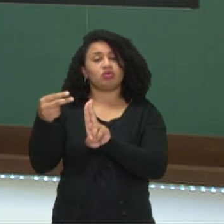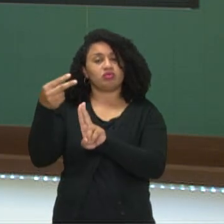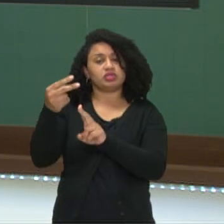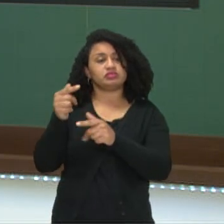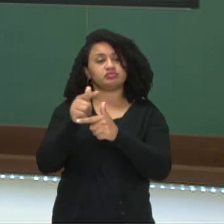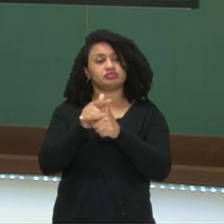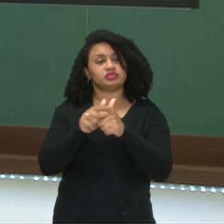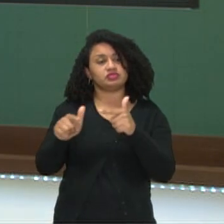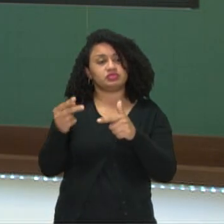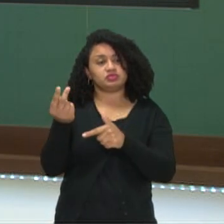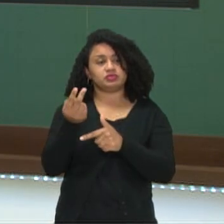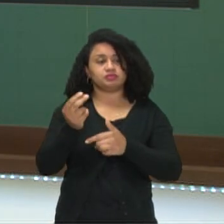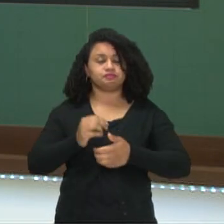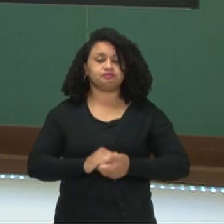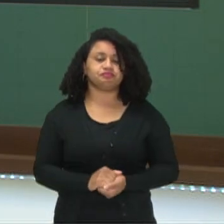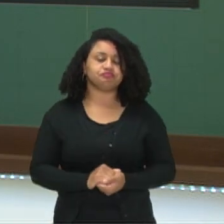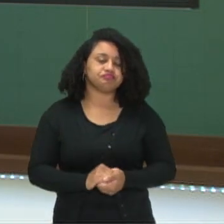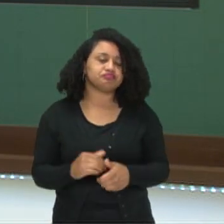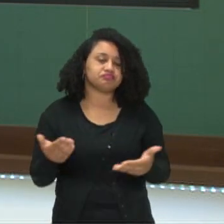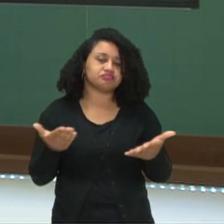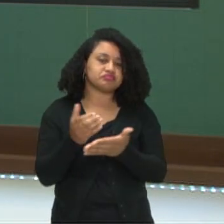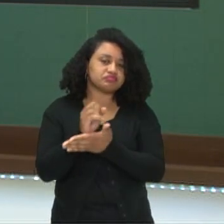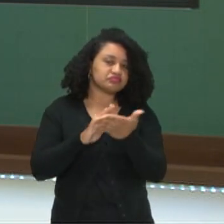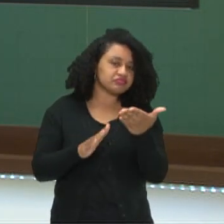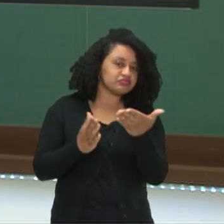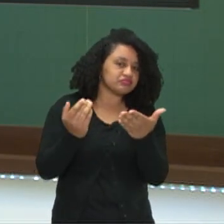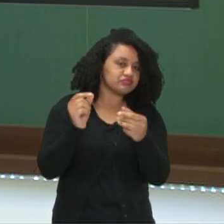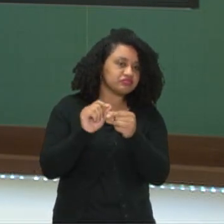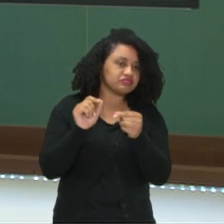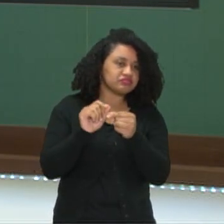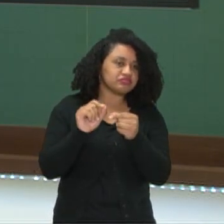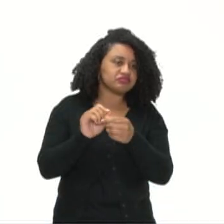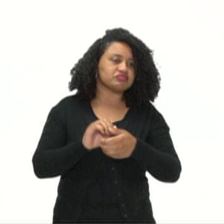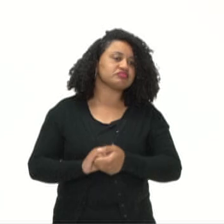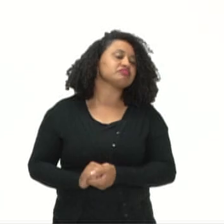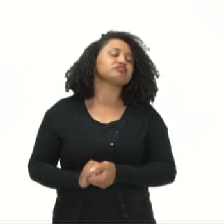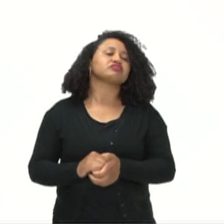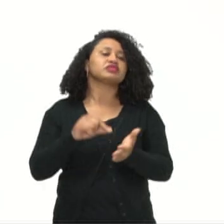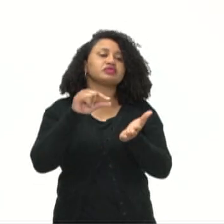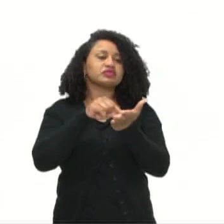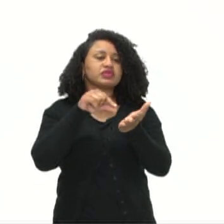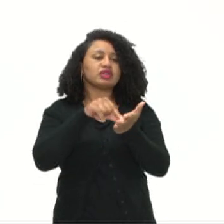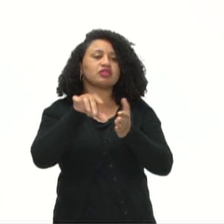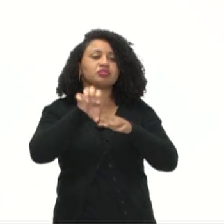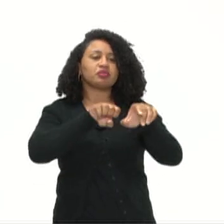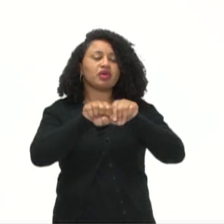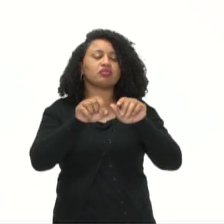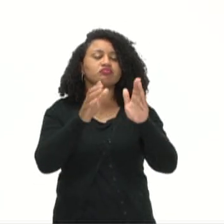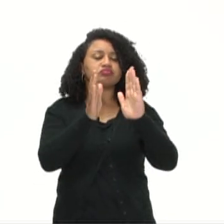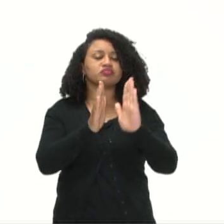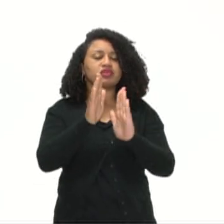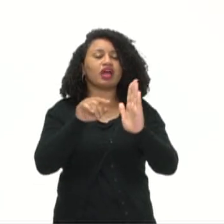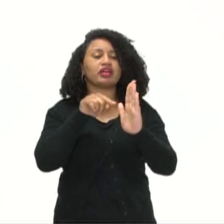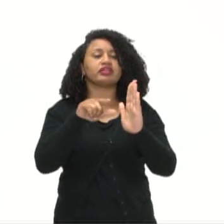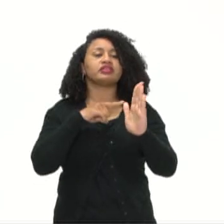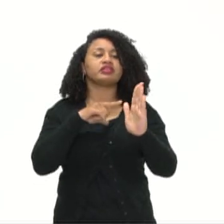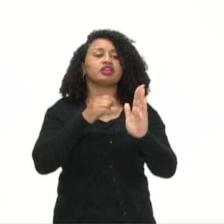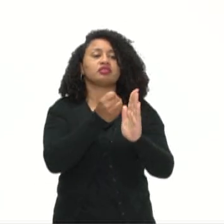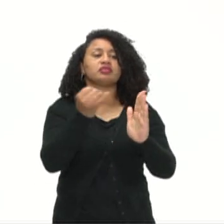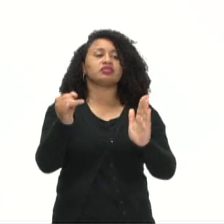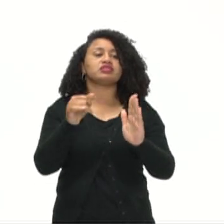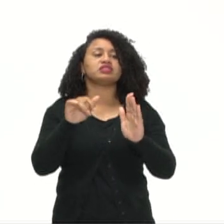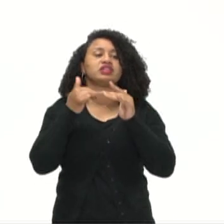2, ok? Vamos resolver esse probleminha? Um capacitor acumula entre suas placas uma quantidade de